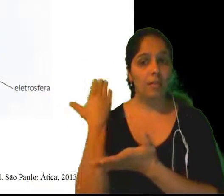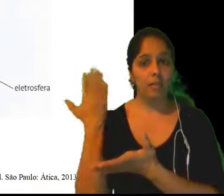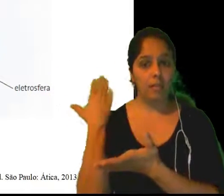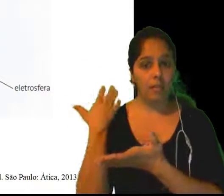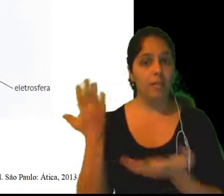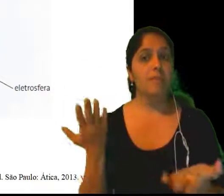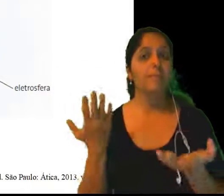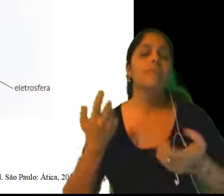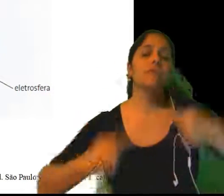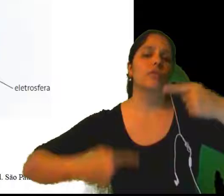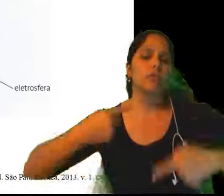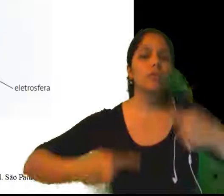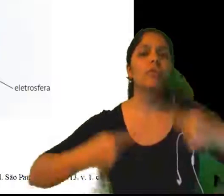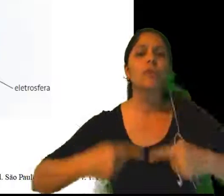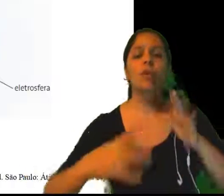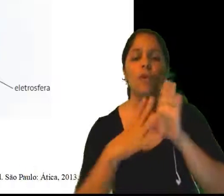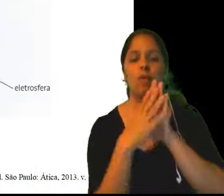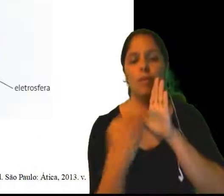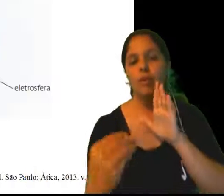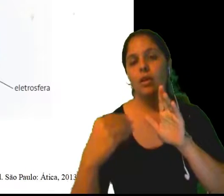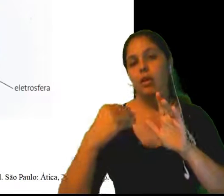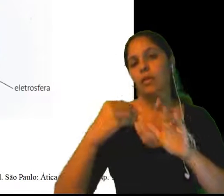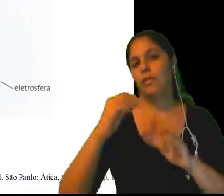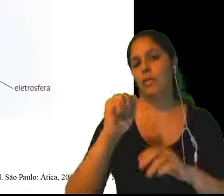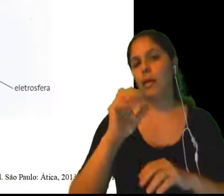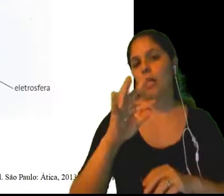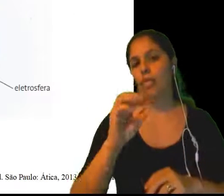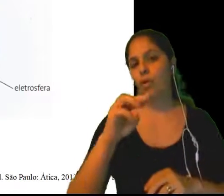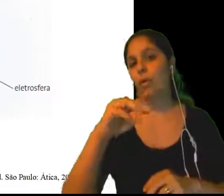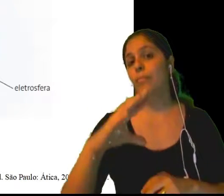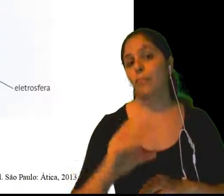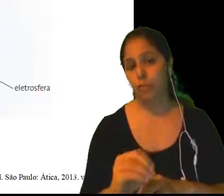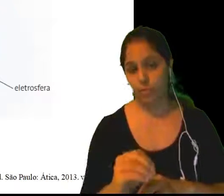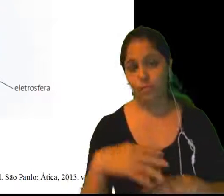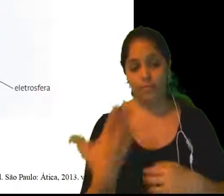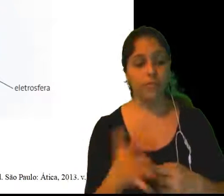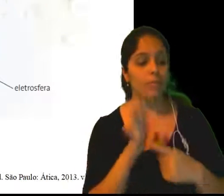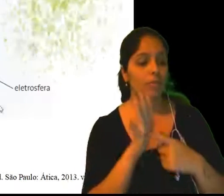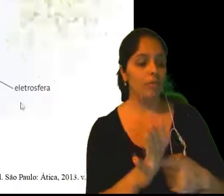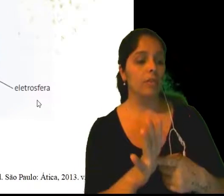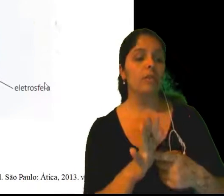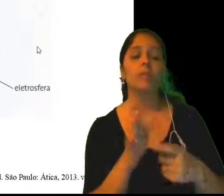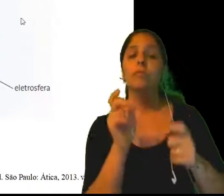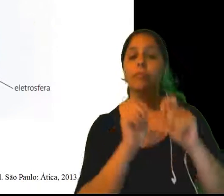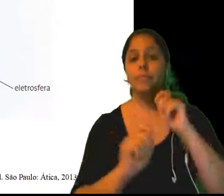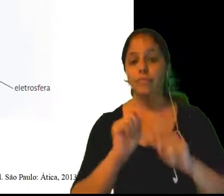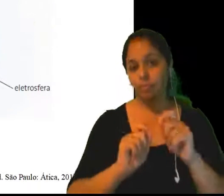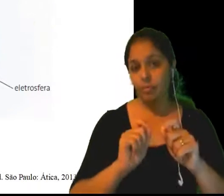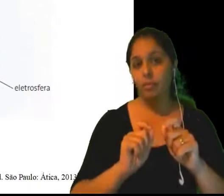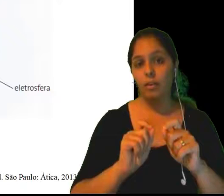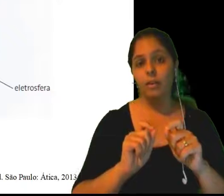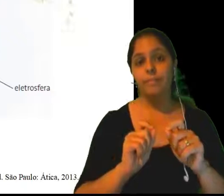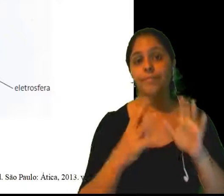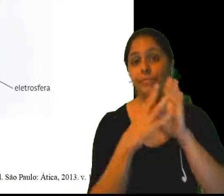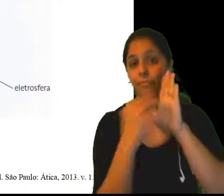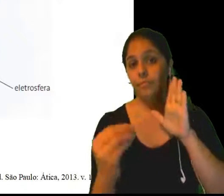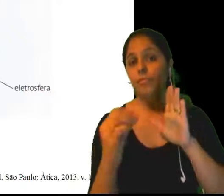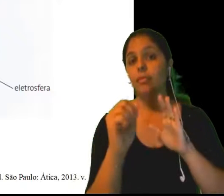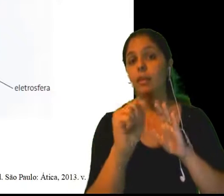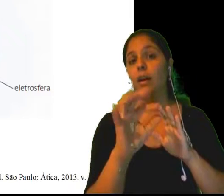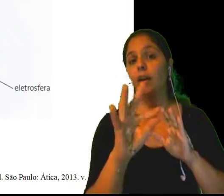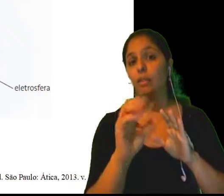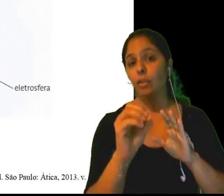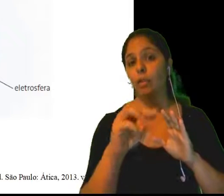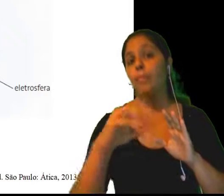aulas anteriores em que discutimos os modelos atômicos, aqui temos a representação do modelo